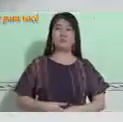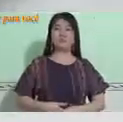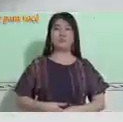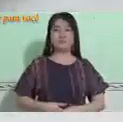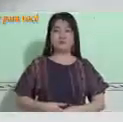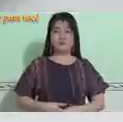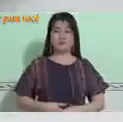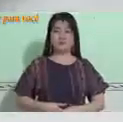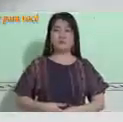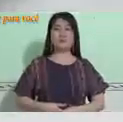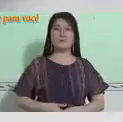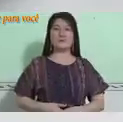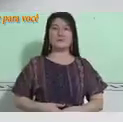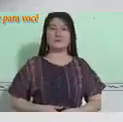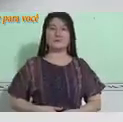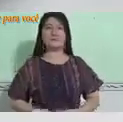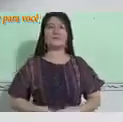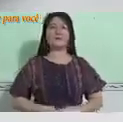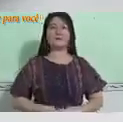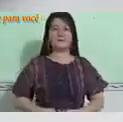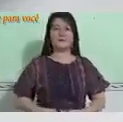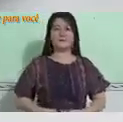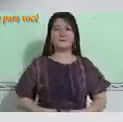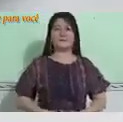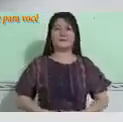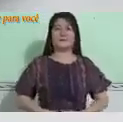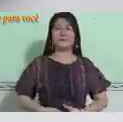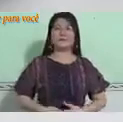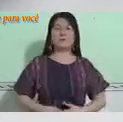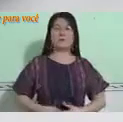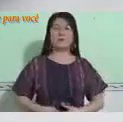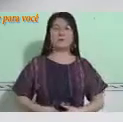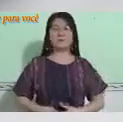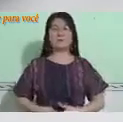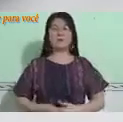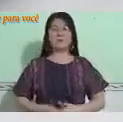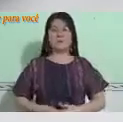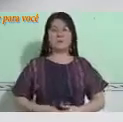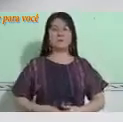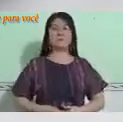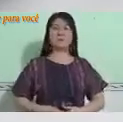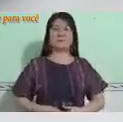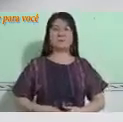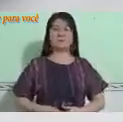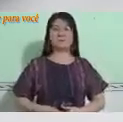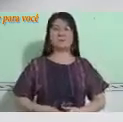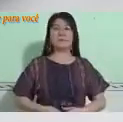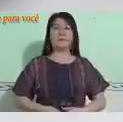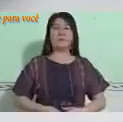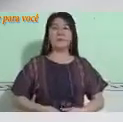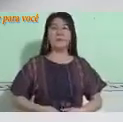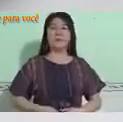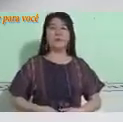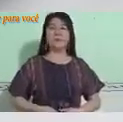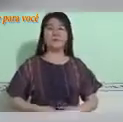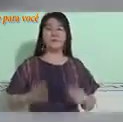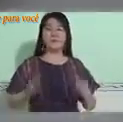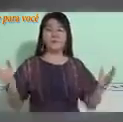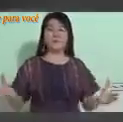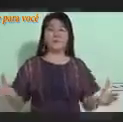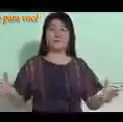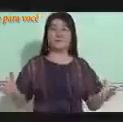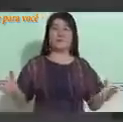especialmente indicado para casos de olheira genética, muito escuras e bem marcadas. Iser 2.